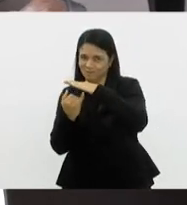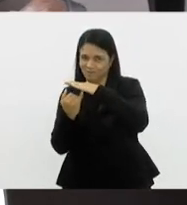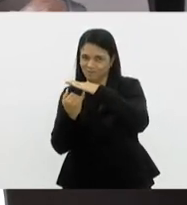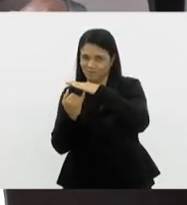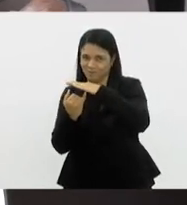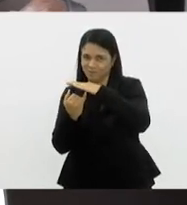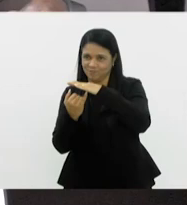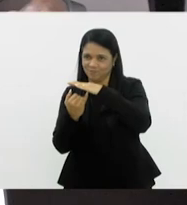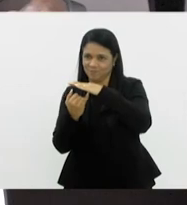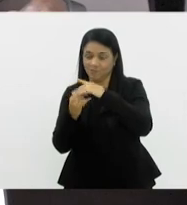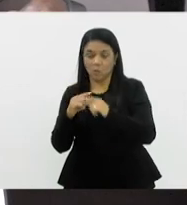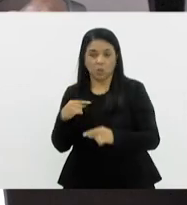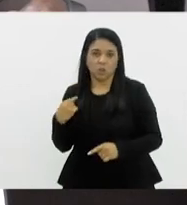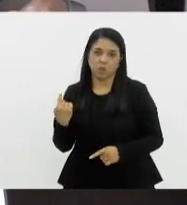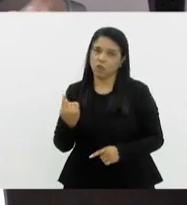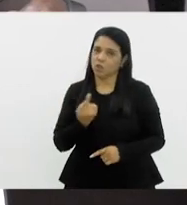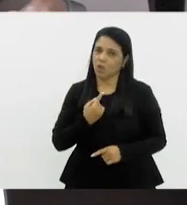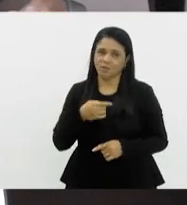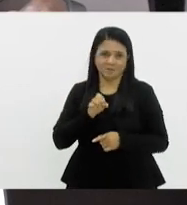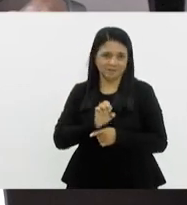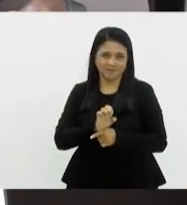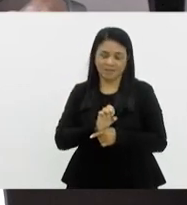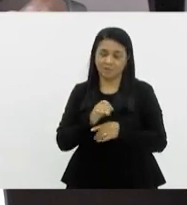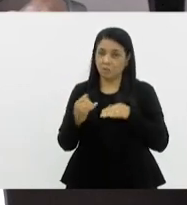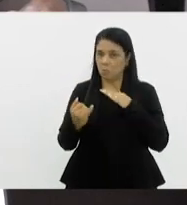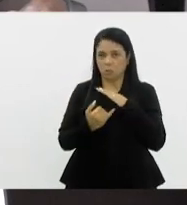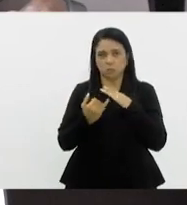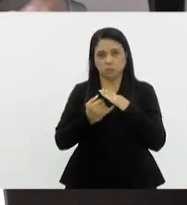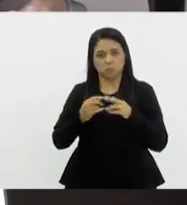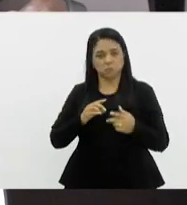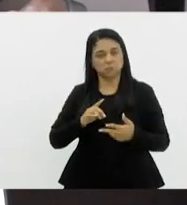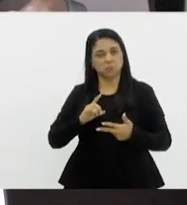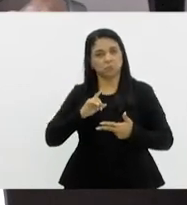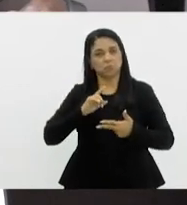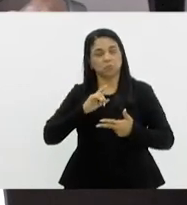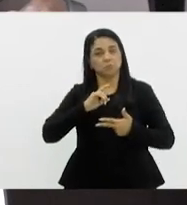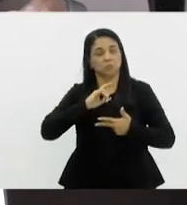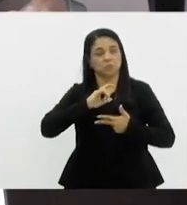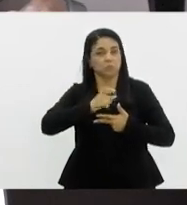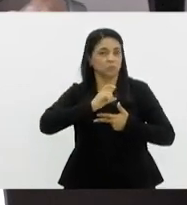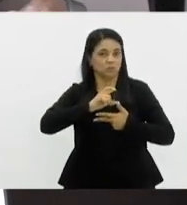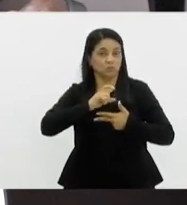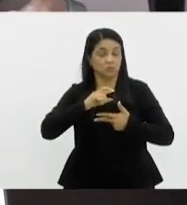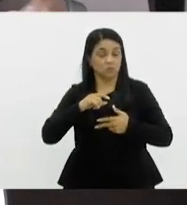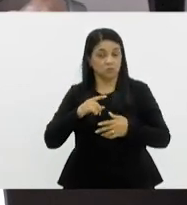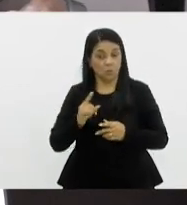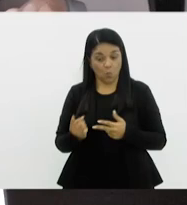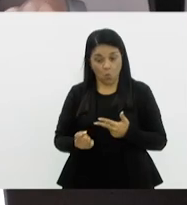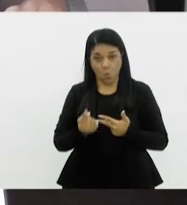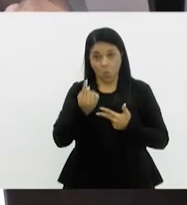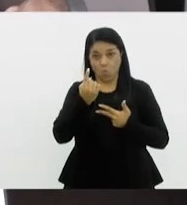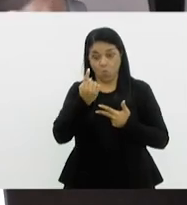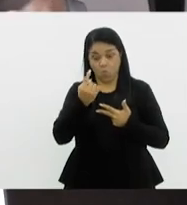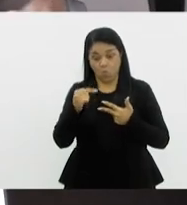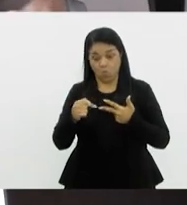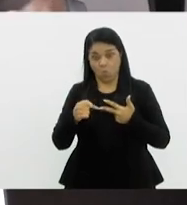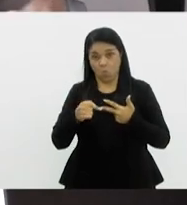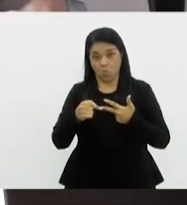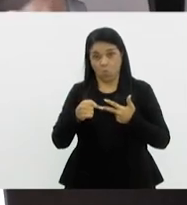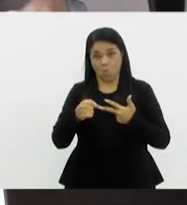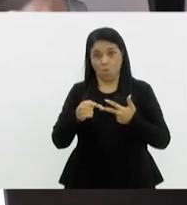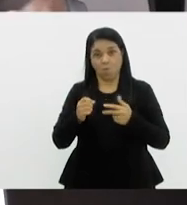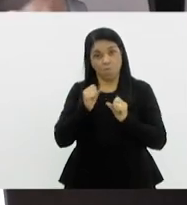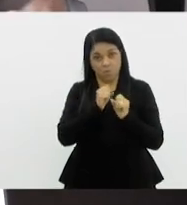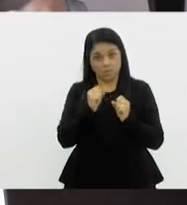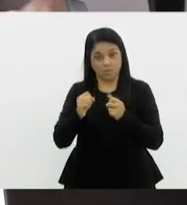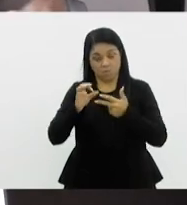Nós não somos uma instituição do poder judiciário, nós somos um poder, né? Nós somos um